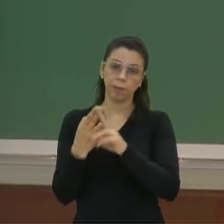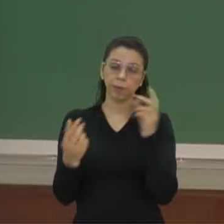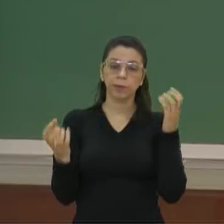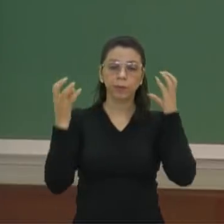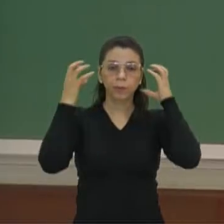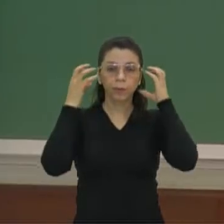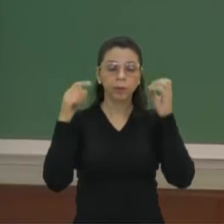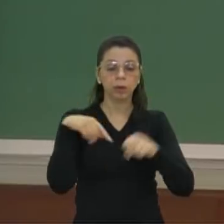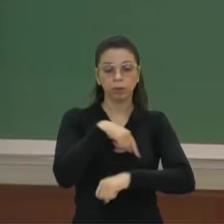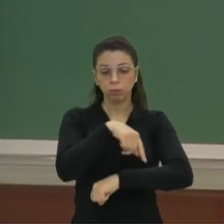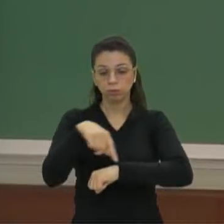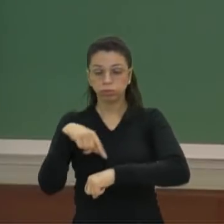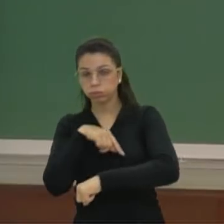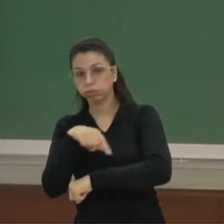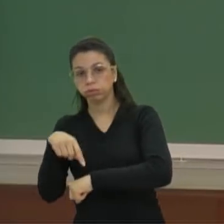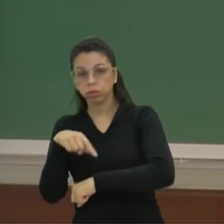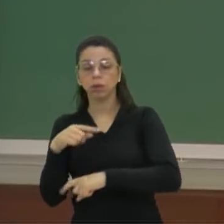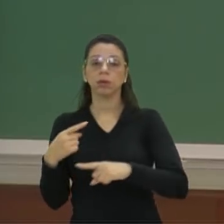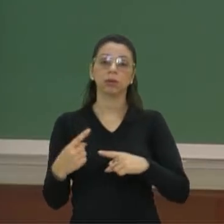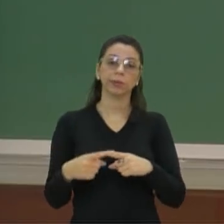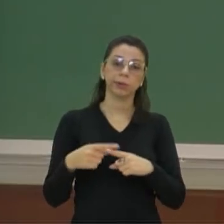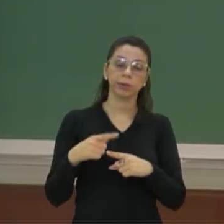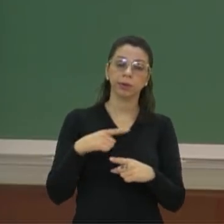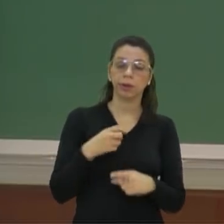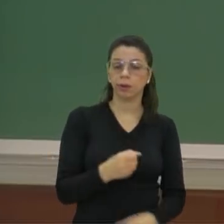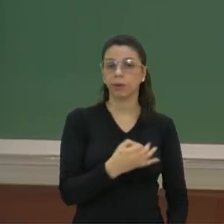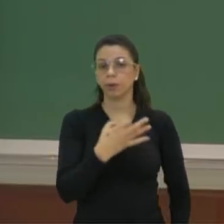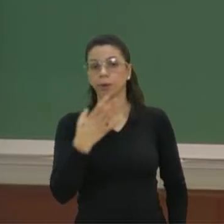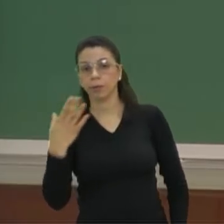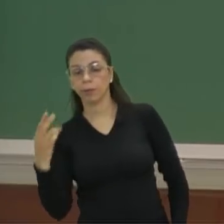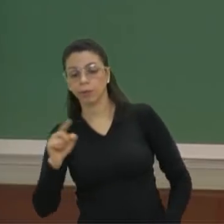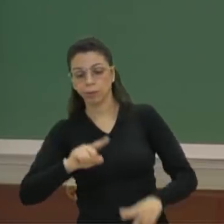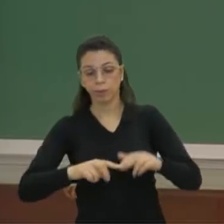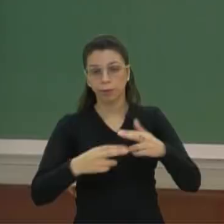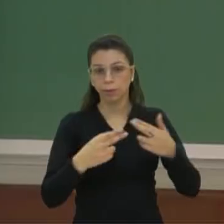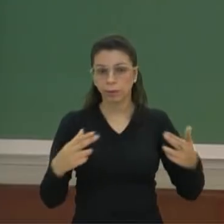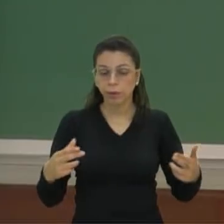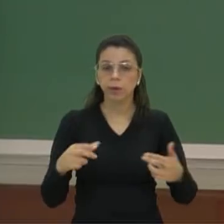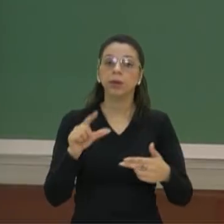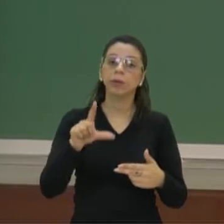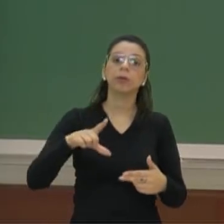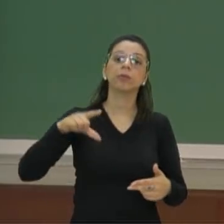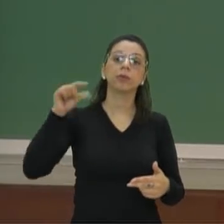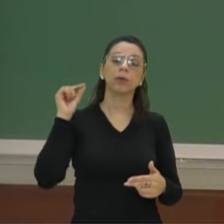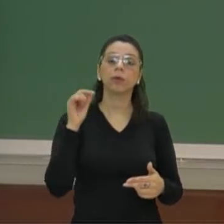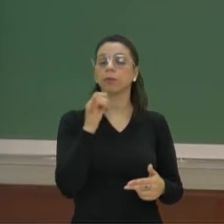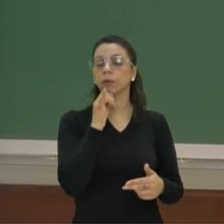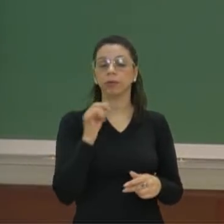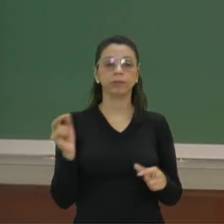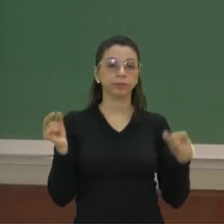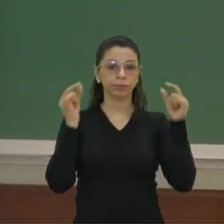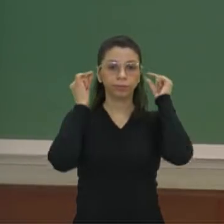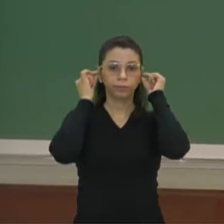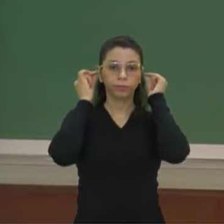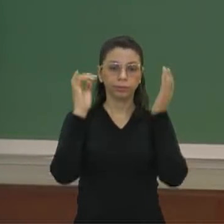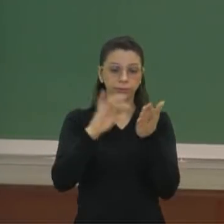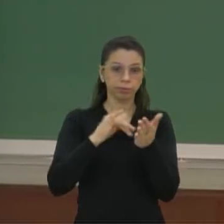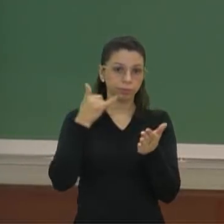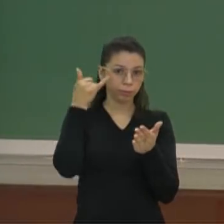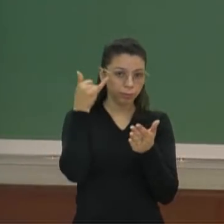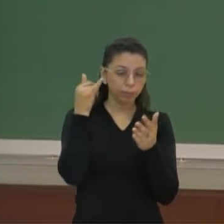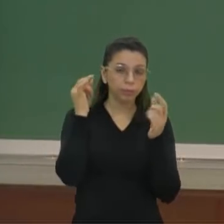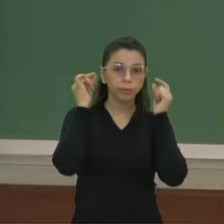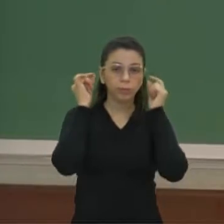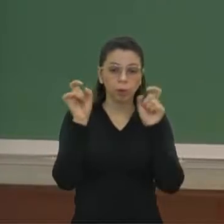tempo ou muito alto. E até alguns aparelhos, eles têm essa opção. Quando você coloca o fone no seu celular ou no seu